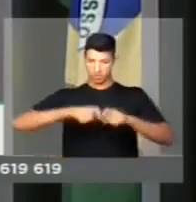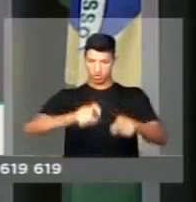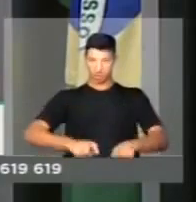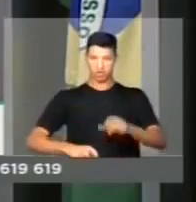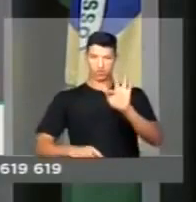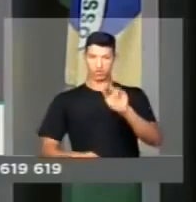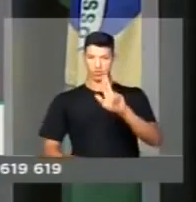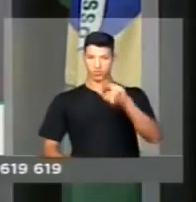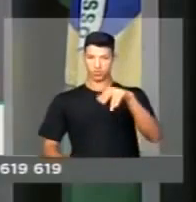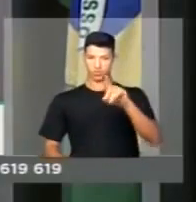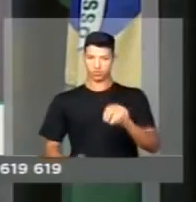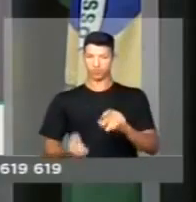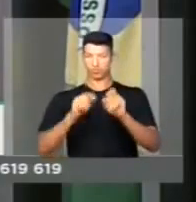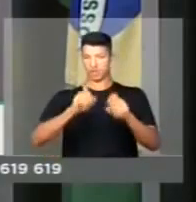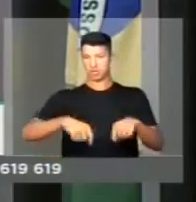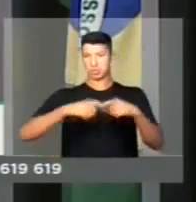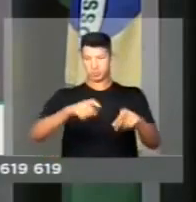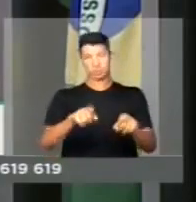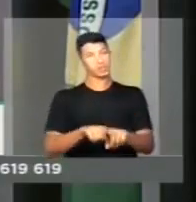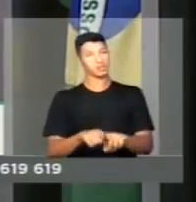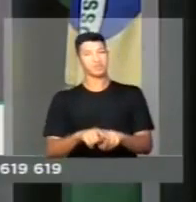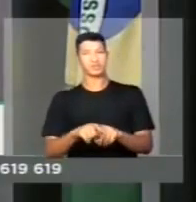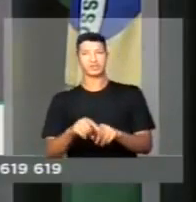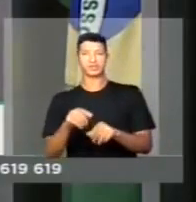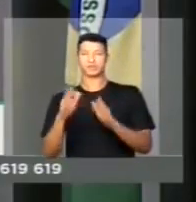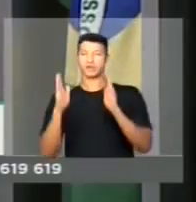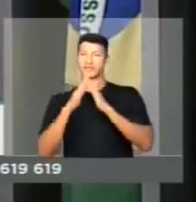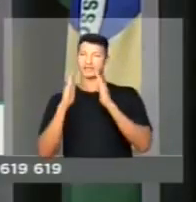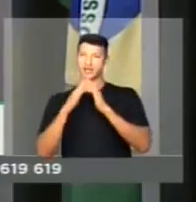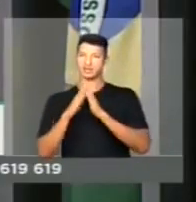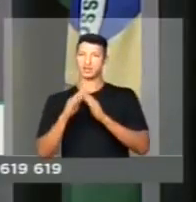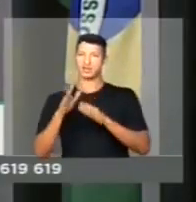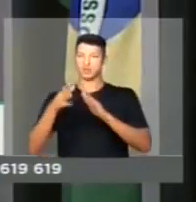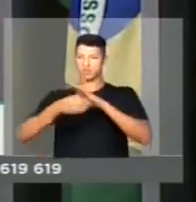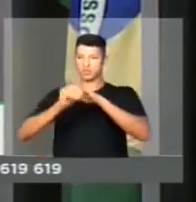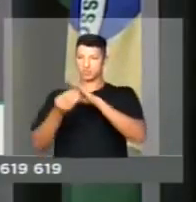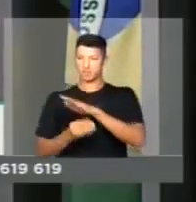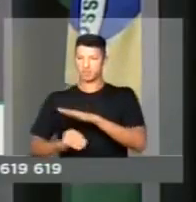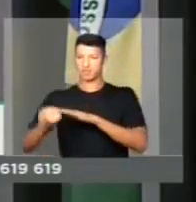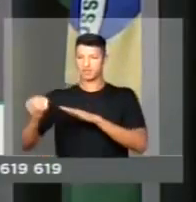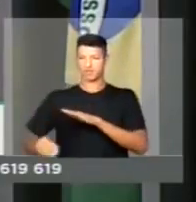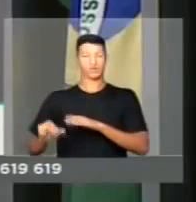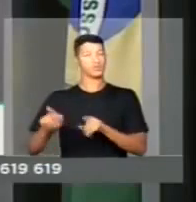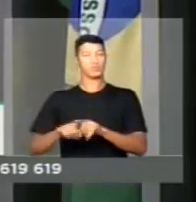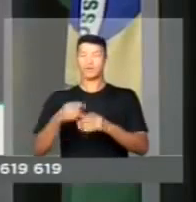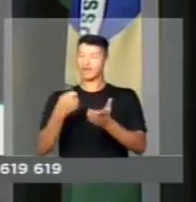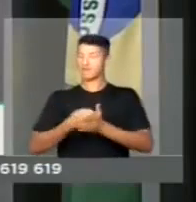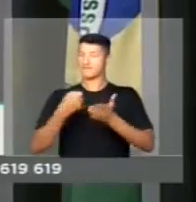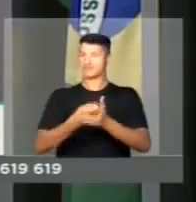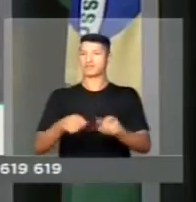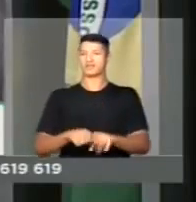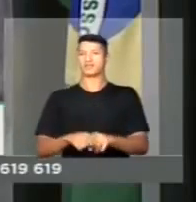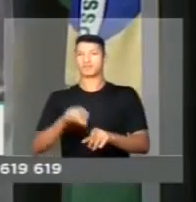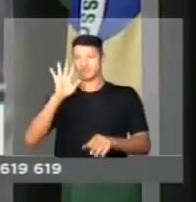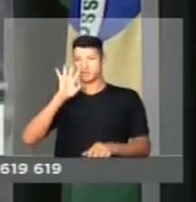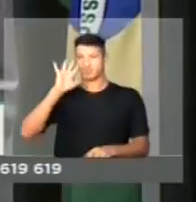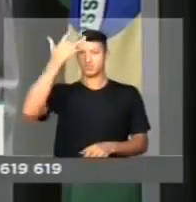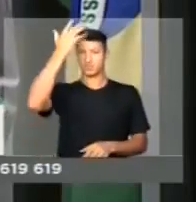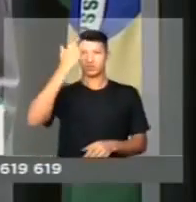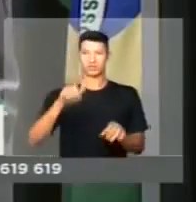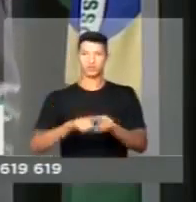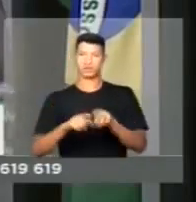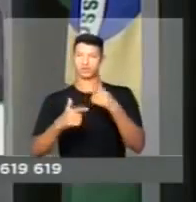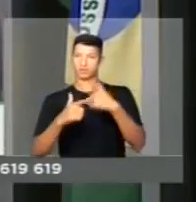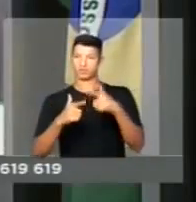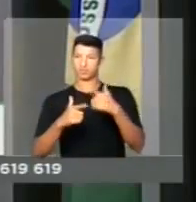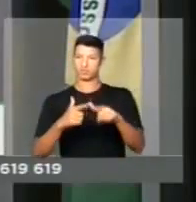um fundo para financiar a agricultura. Na habitação, no saneamento, um fundo para enfrentar e resolver